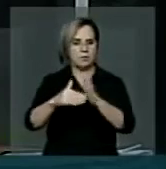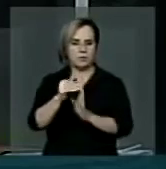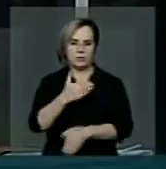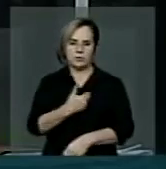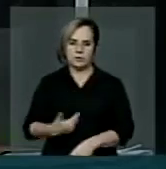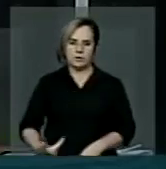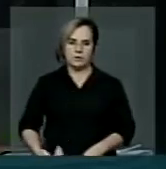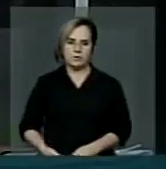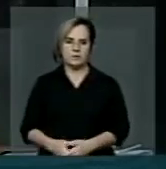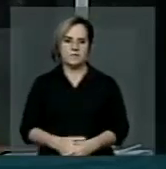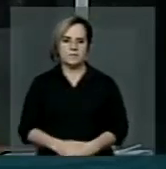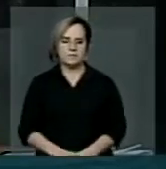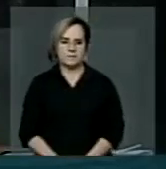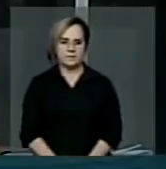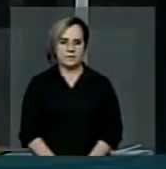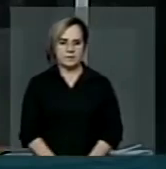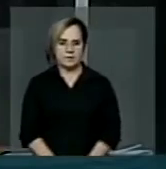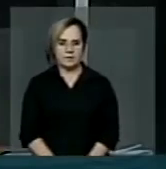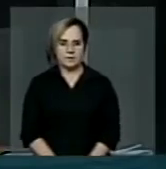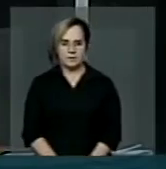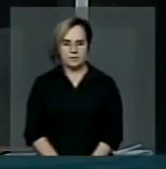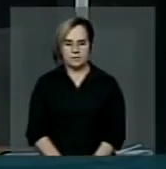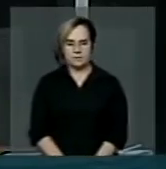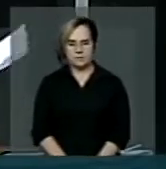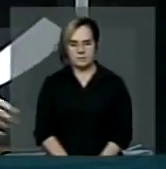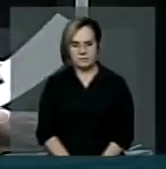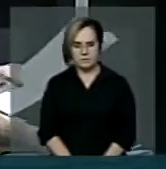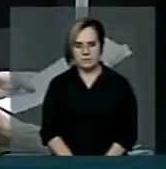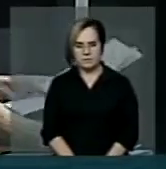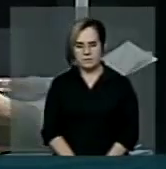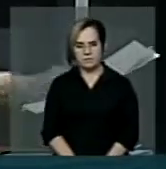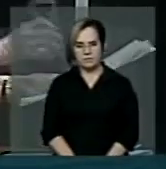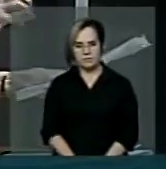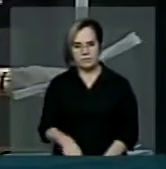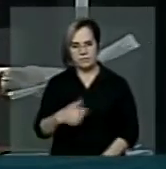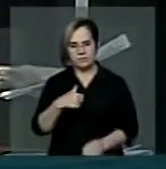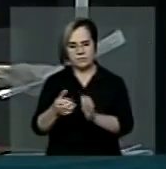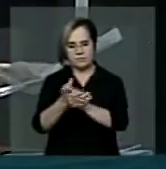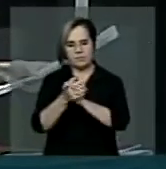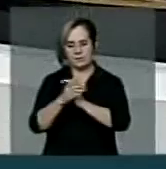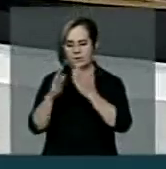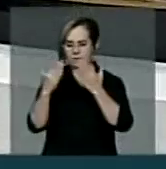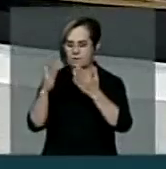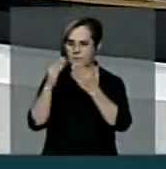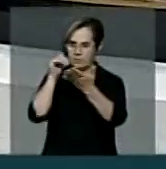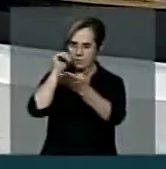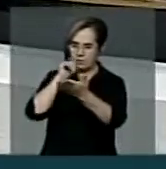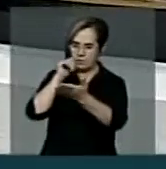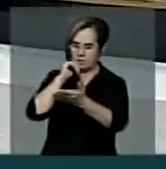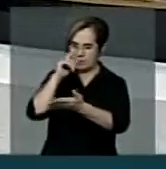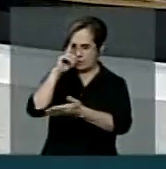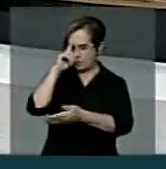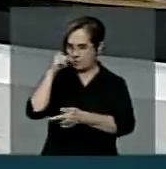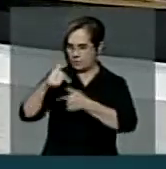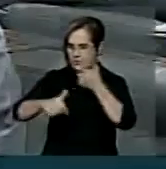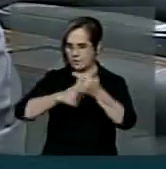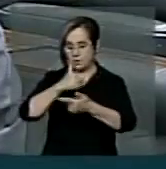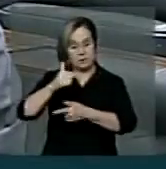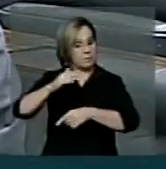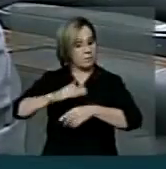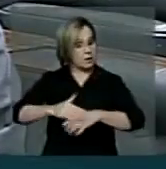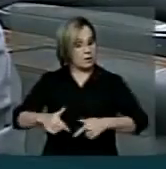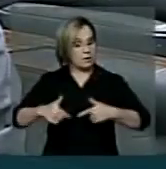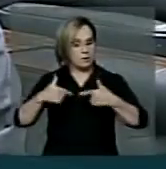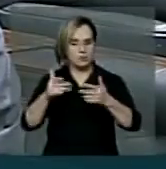deputada? Lhe concedo a parte, deputado. Quero homenagear a Vossa Excelência, que é uma das parlamentares mais atuantes desta casa.